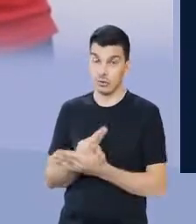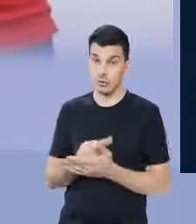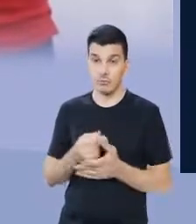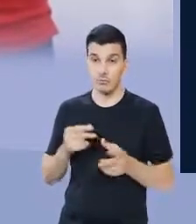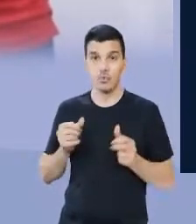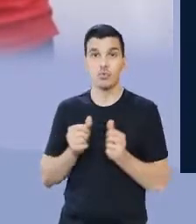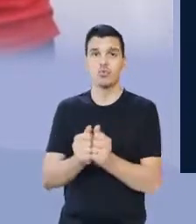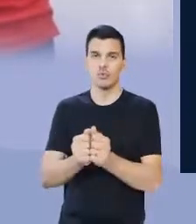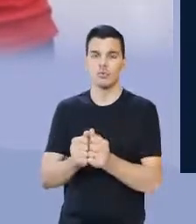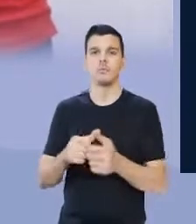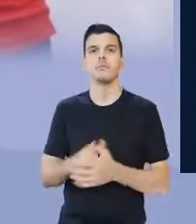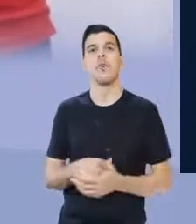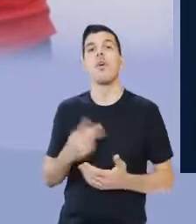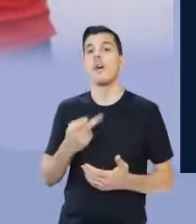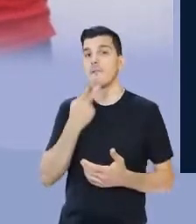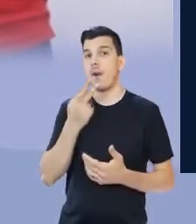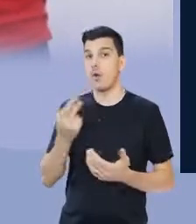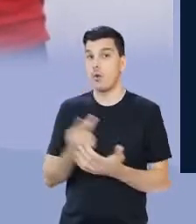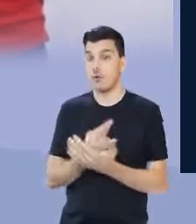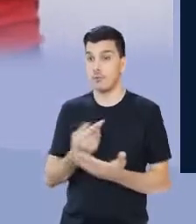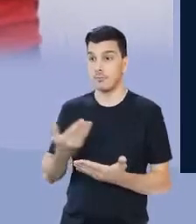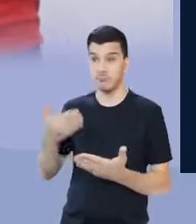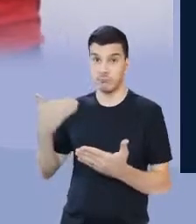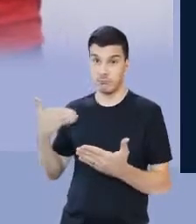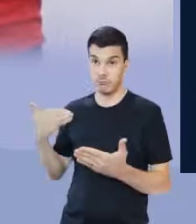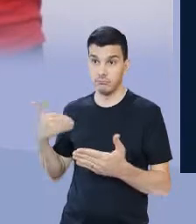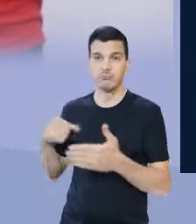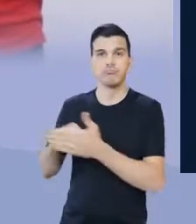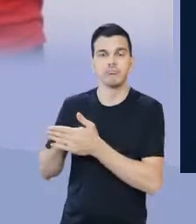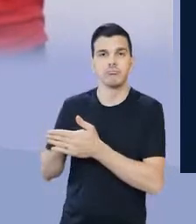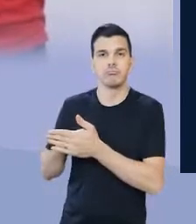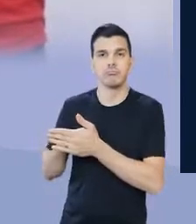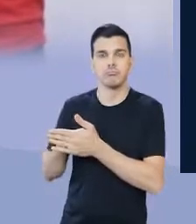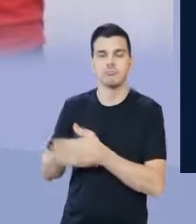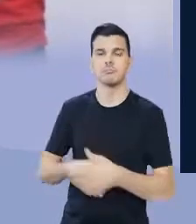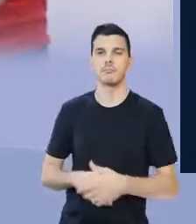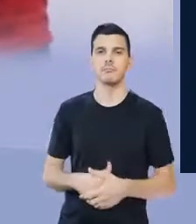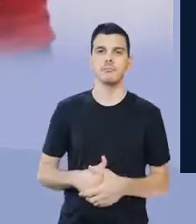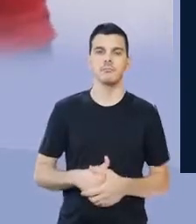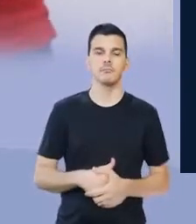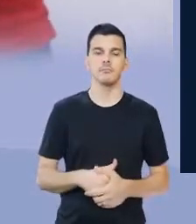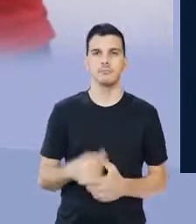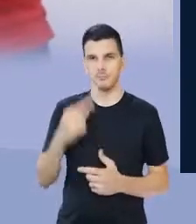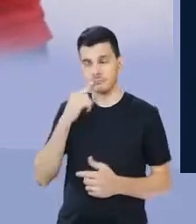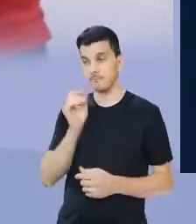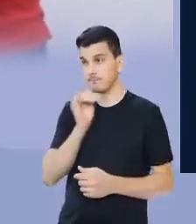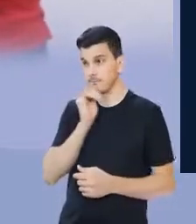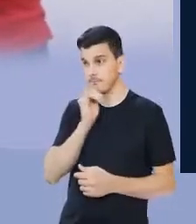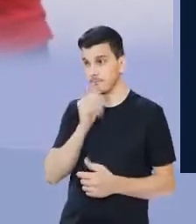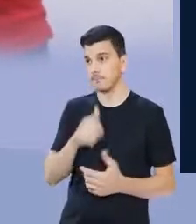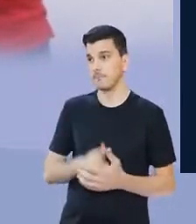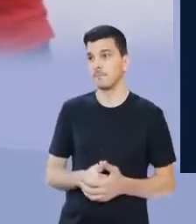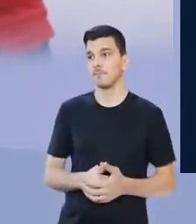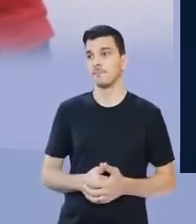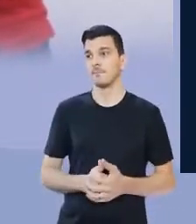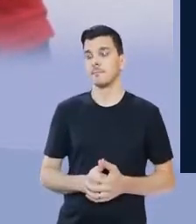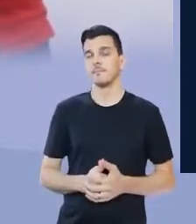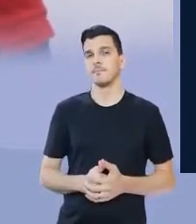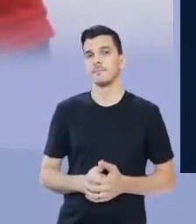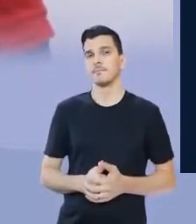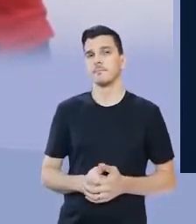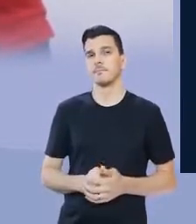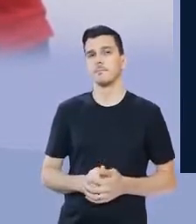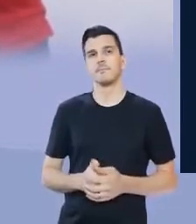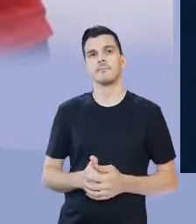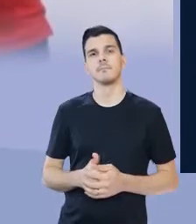tempo, ou eu posso falar de uma coisa que acontecia e foi interrompida ou não por outra. Vamos olhar os exemplos, que eu acho que vai ficar melhor, hein? They were buying a